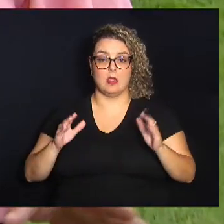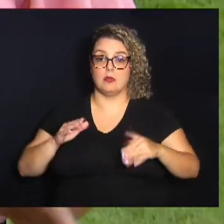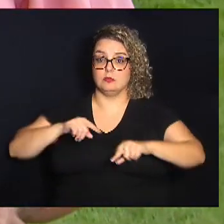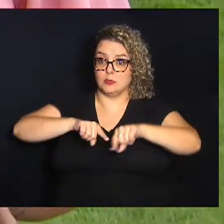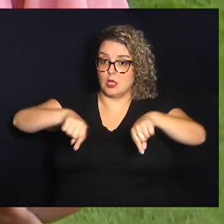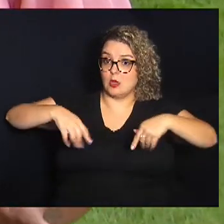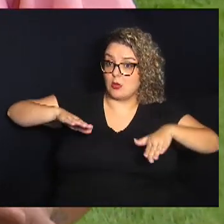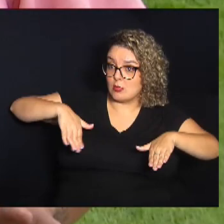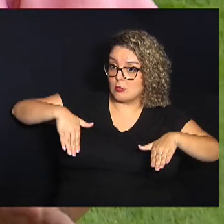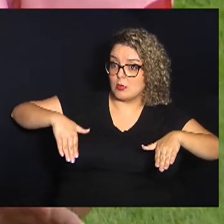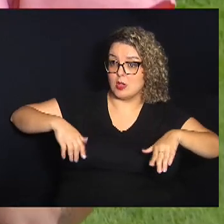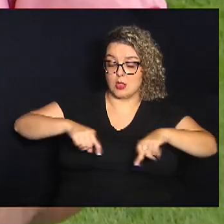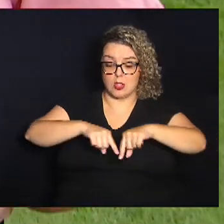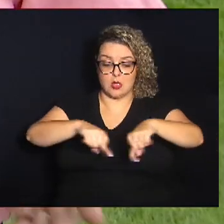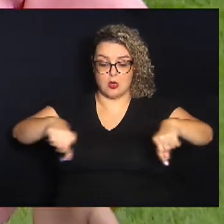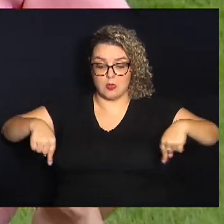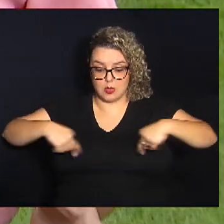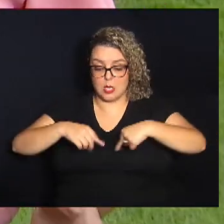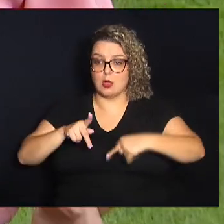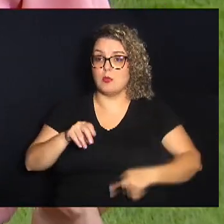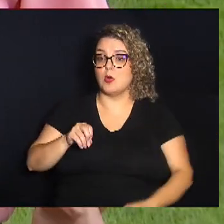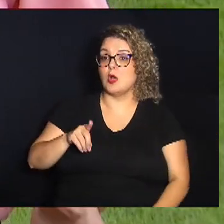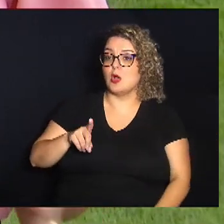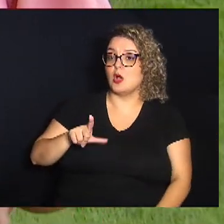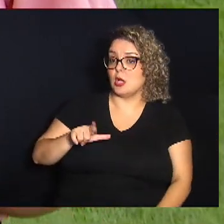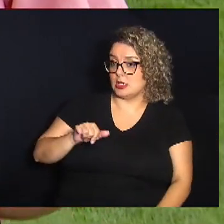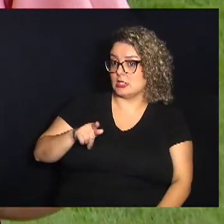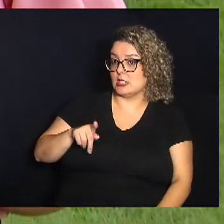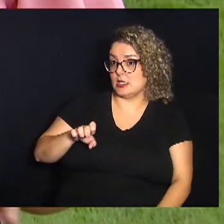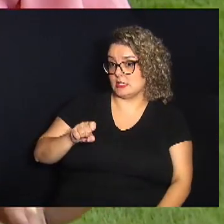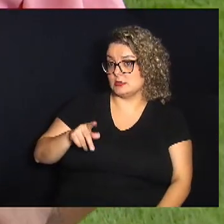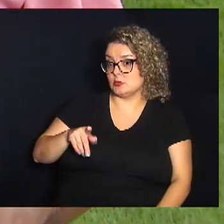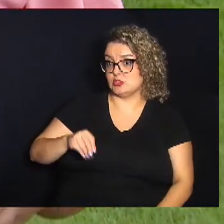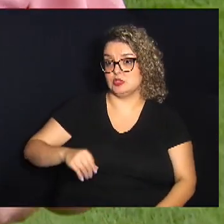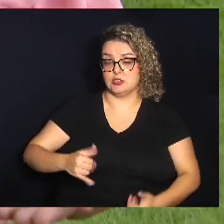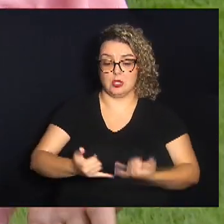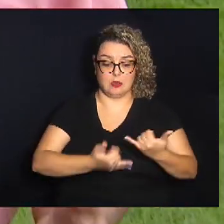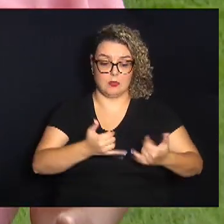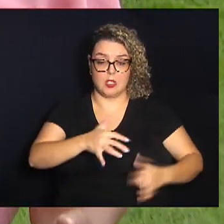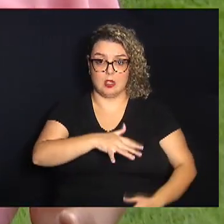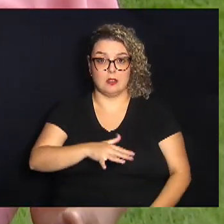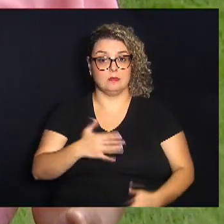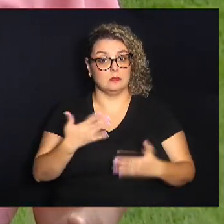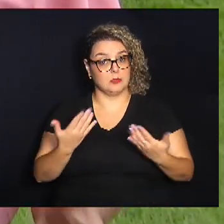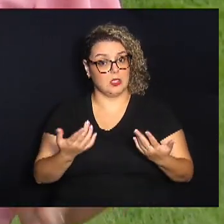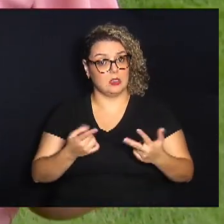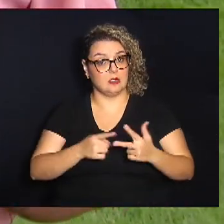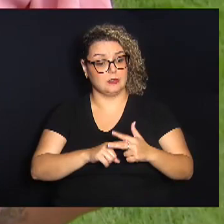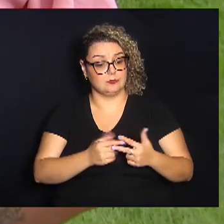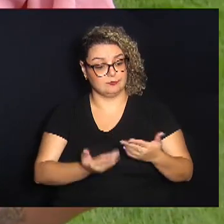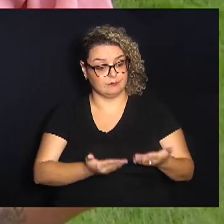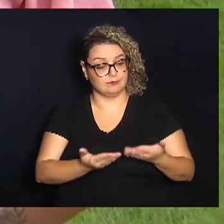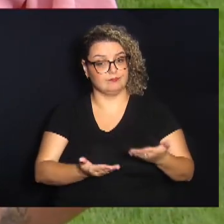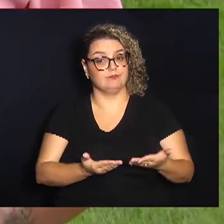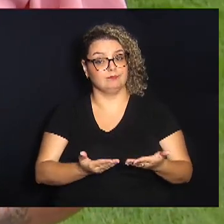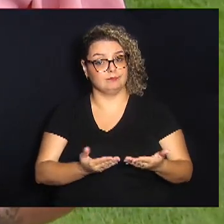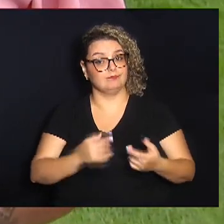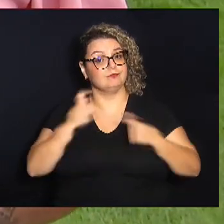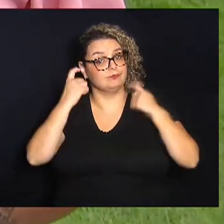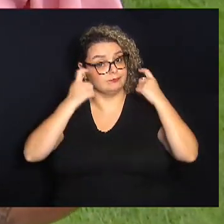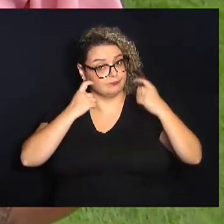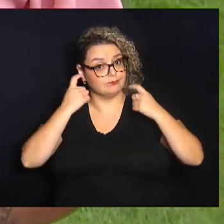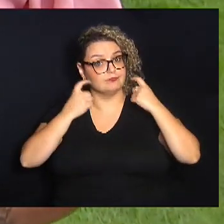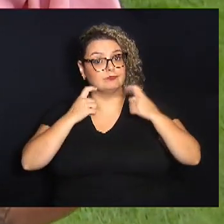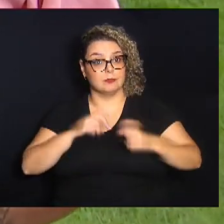piscina, quadra poliesportiva, parquinho infantil. Porém, a falta de manutenção tem preocupado